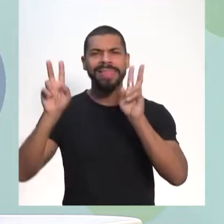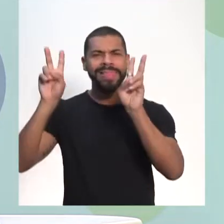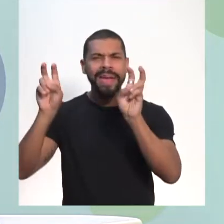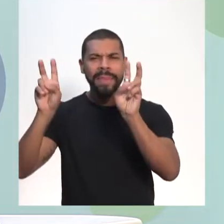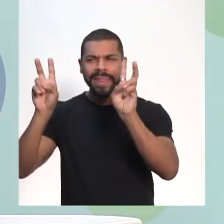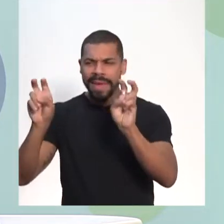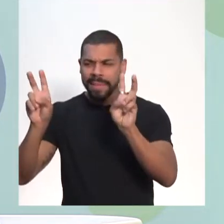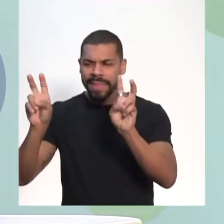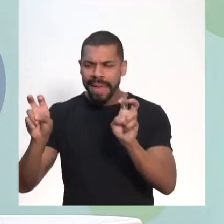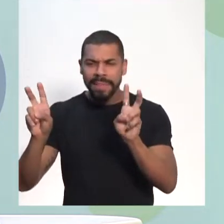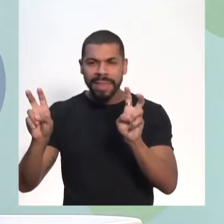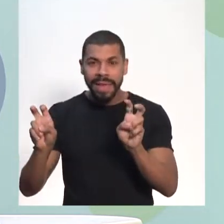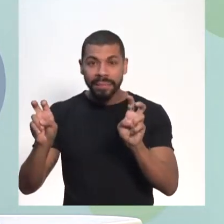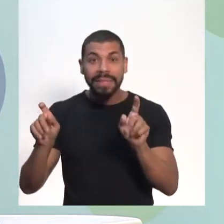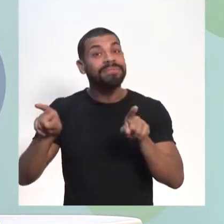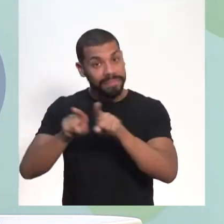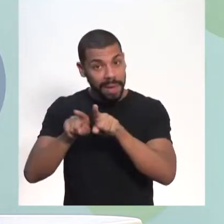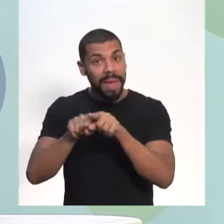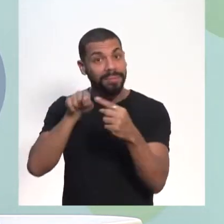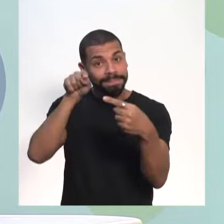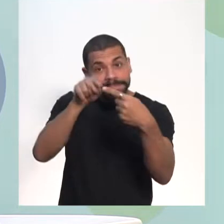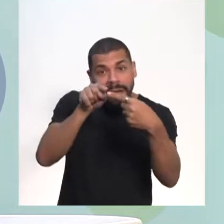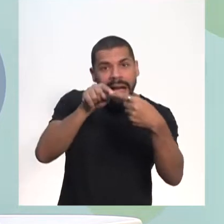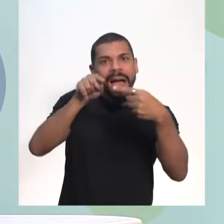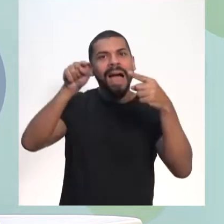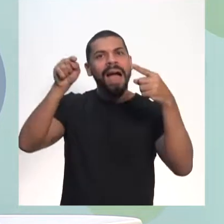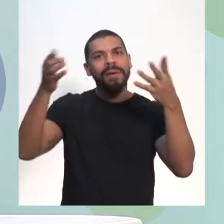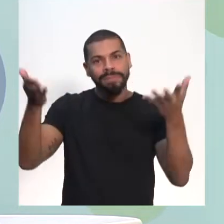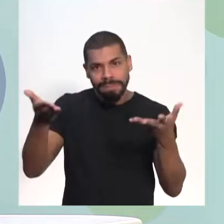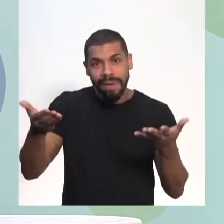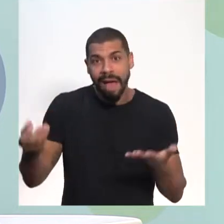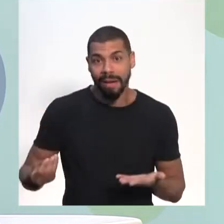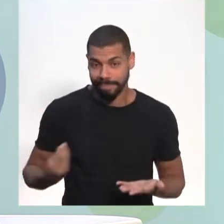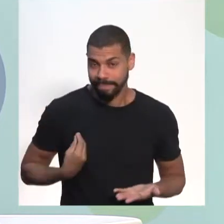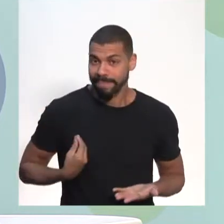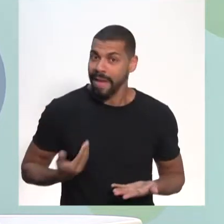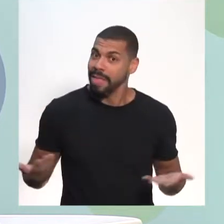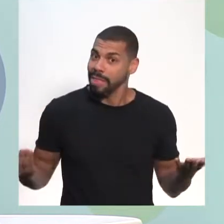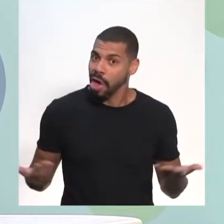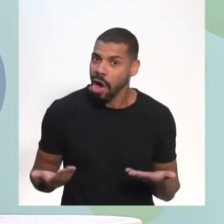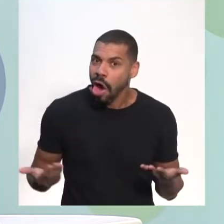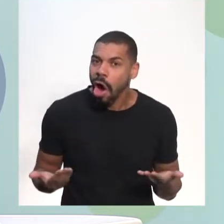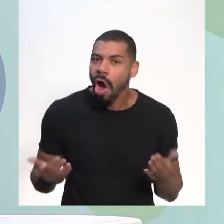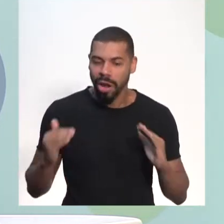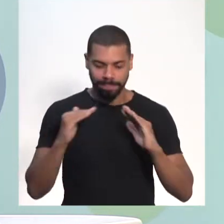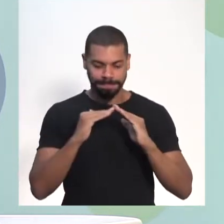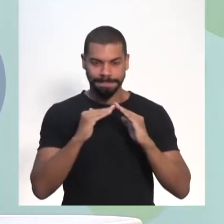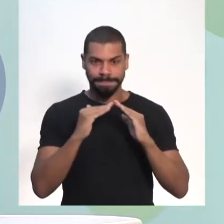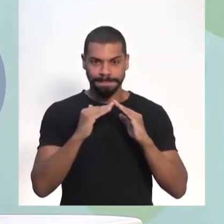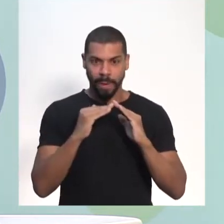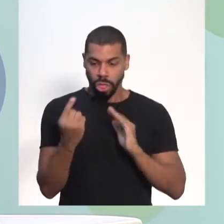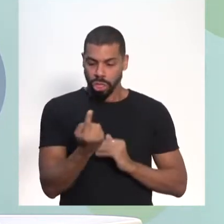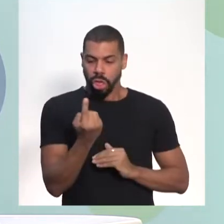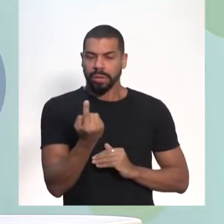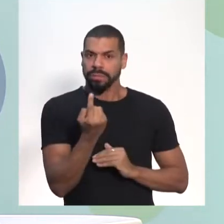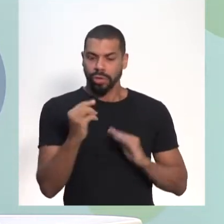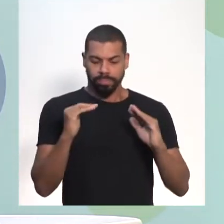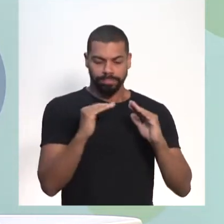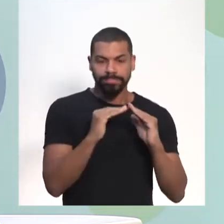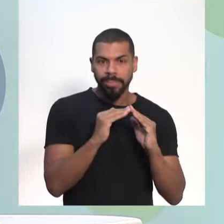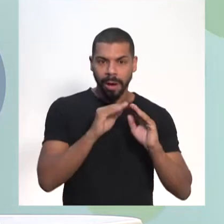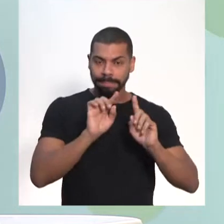abordaram, inclusive, esse contexto que nós estamos vivenciando, um contexto de isolamento social, que nós temos que manter